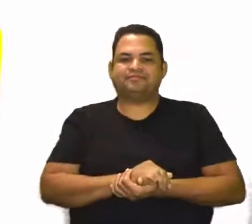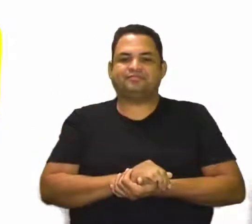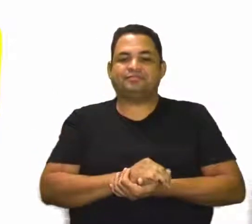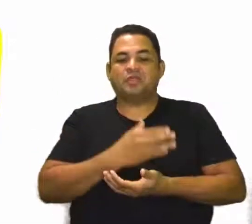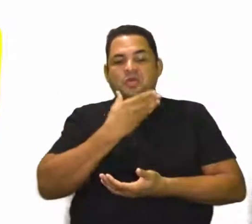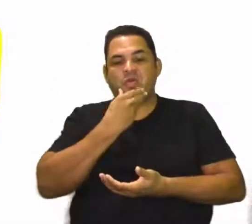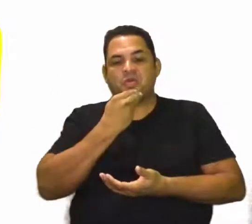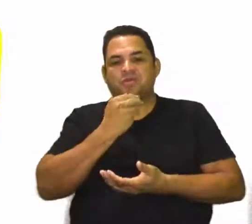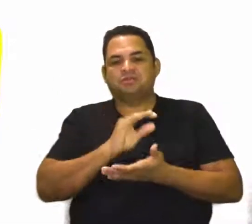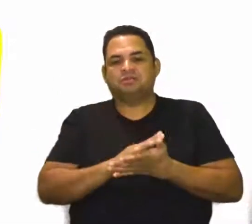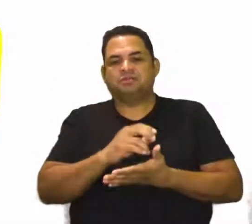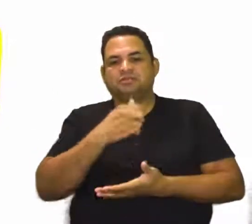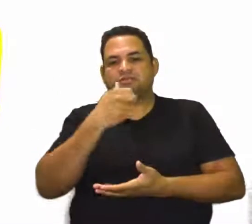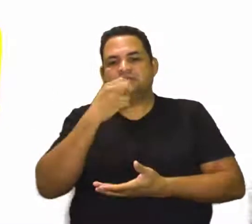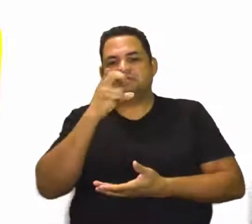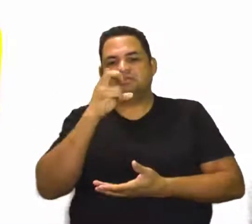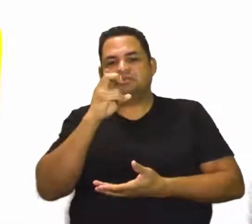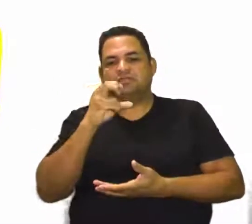os homens,